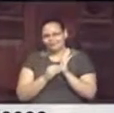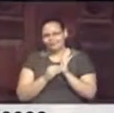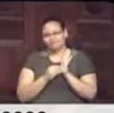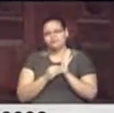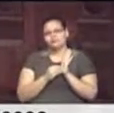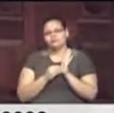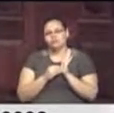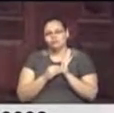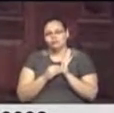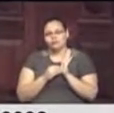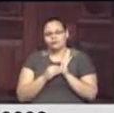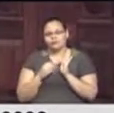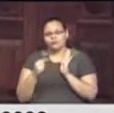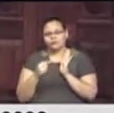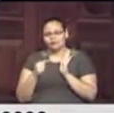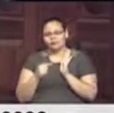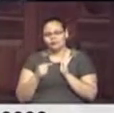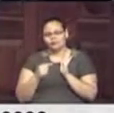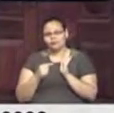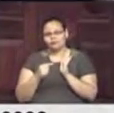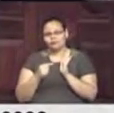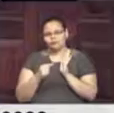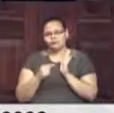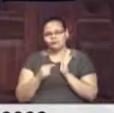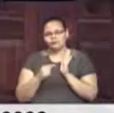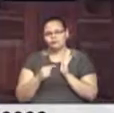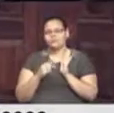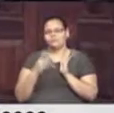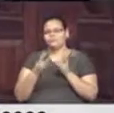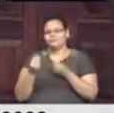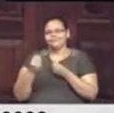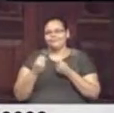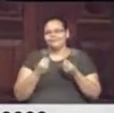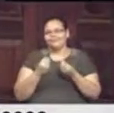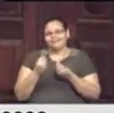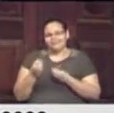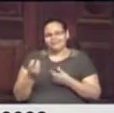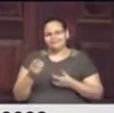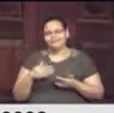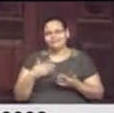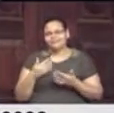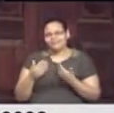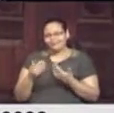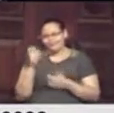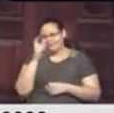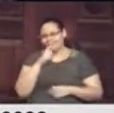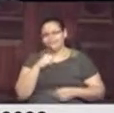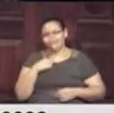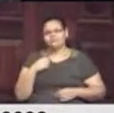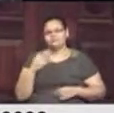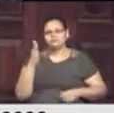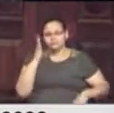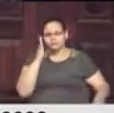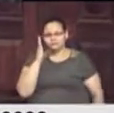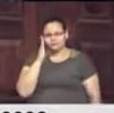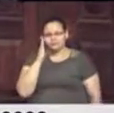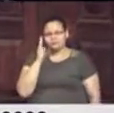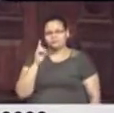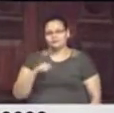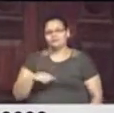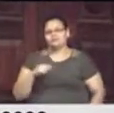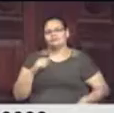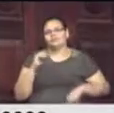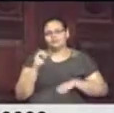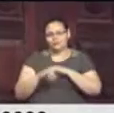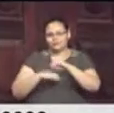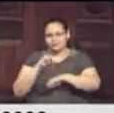ela ela traz muitos transtornos porque ao contrário o que nós ouvimos falar que seria uma online essas